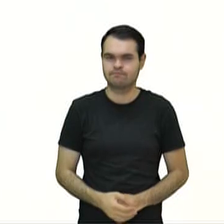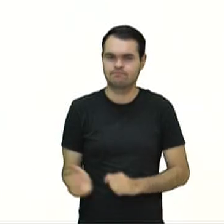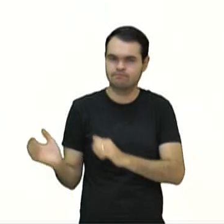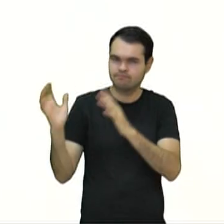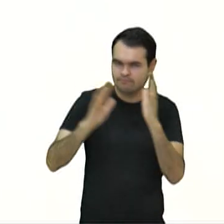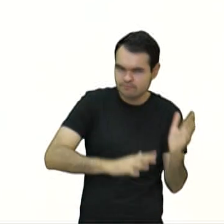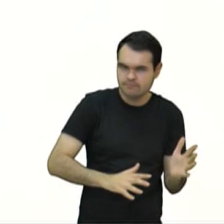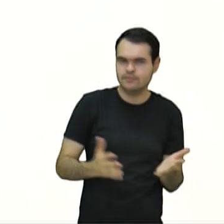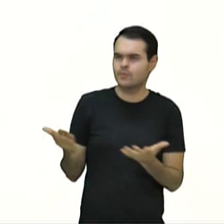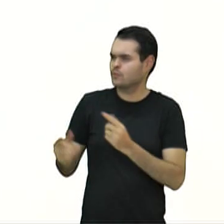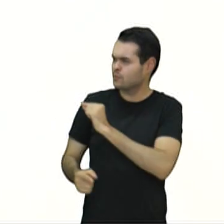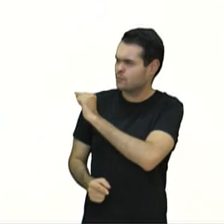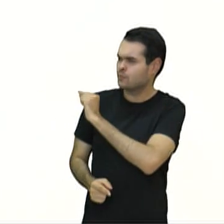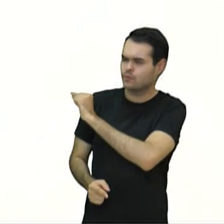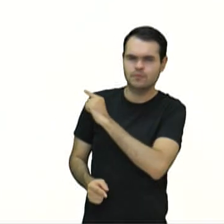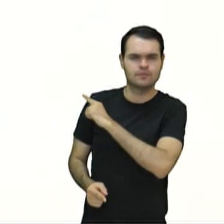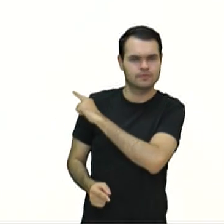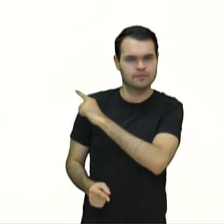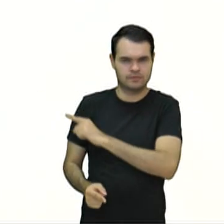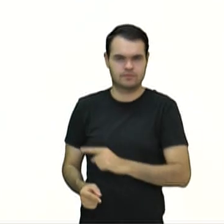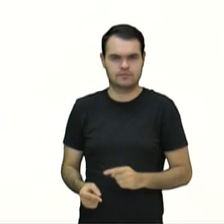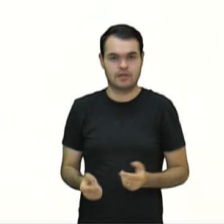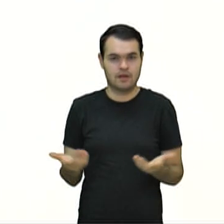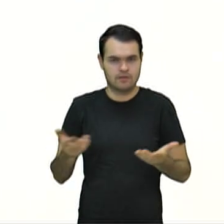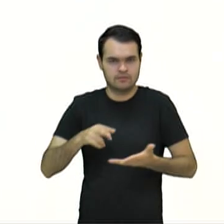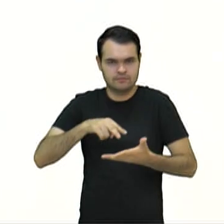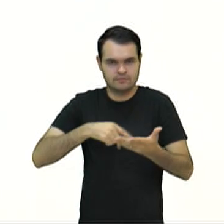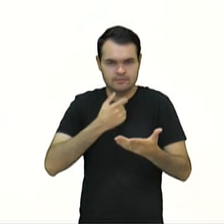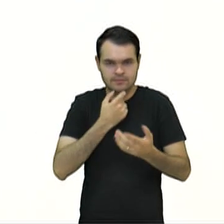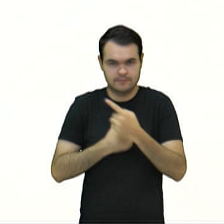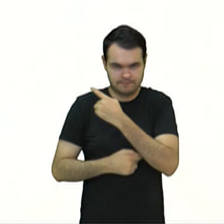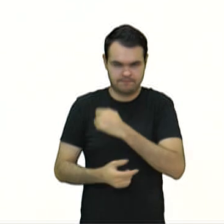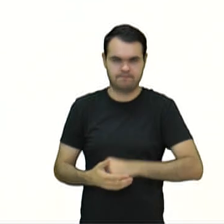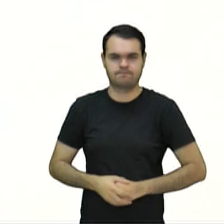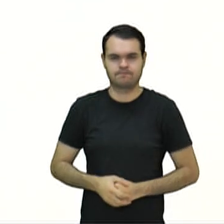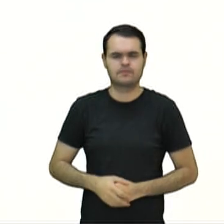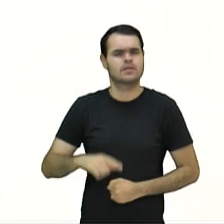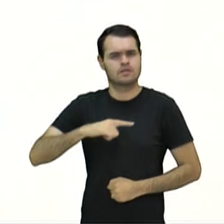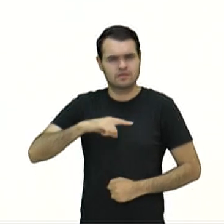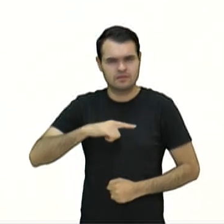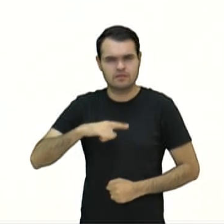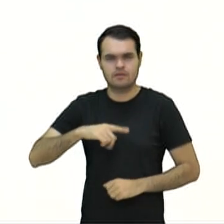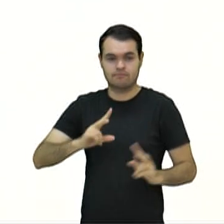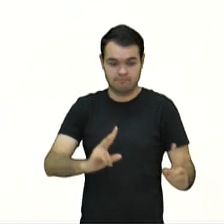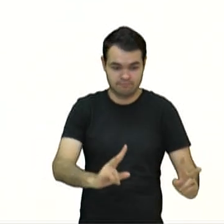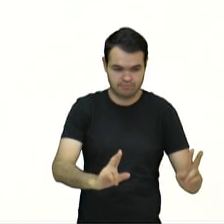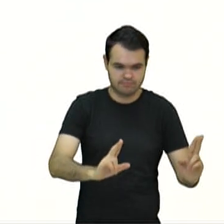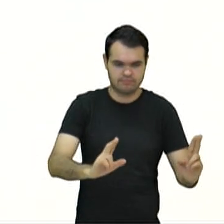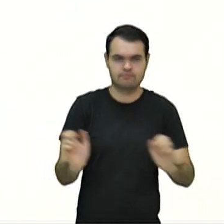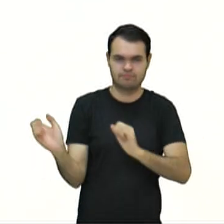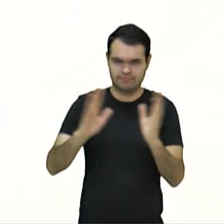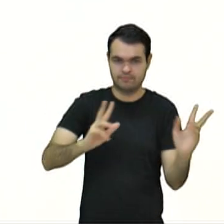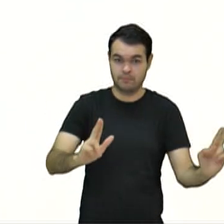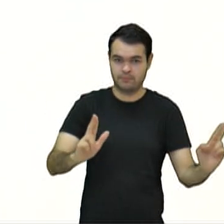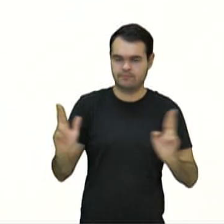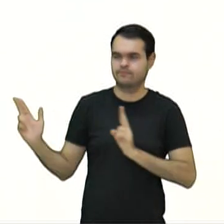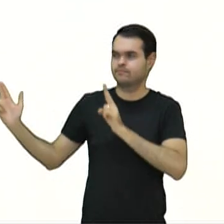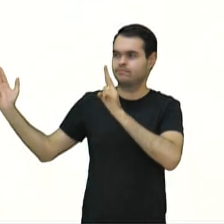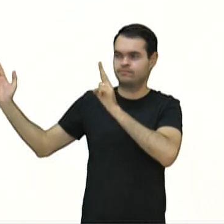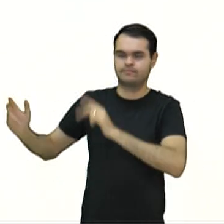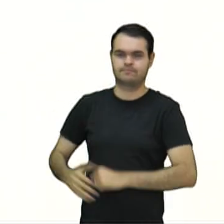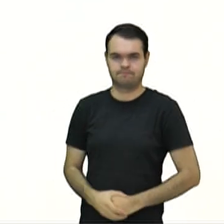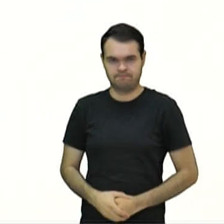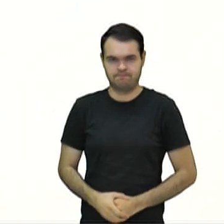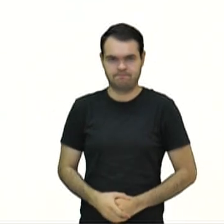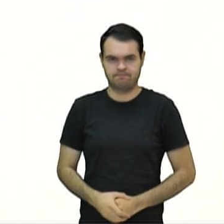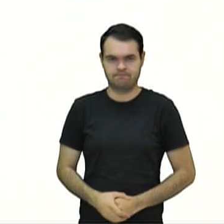you know about Madonna? Read and complete the sentences. Então, nós temos o nosso fragmento do texto que a gente já viu anteriormente, tá?